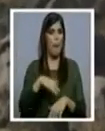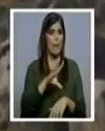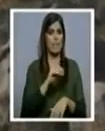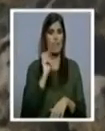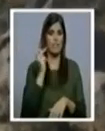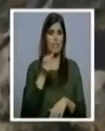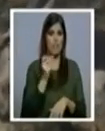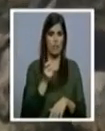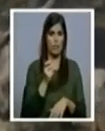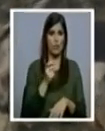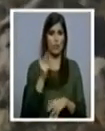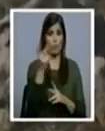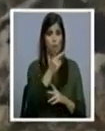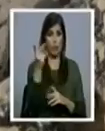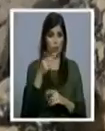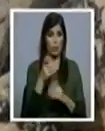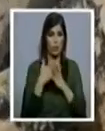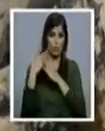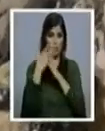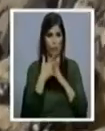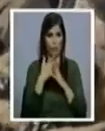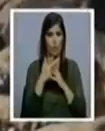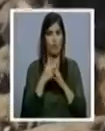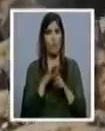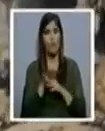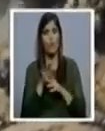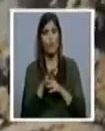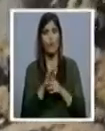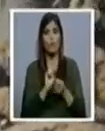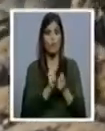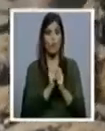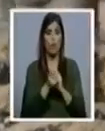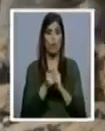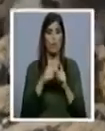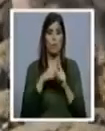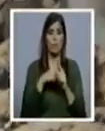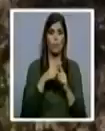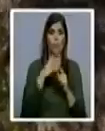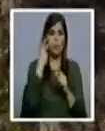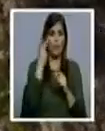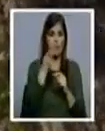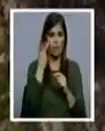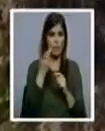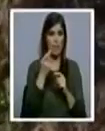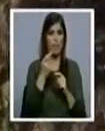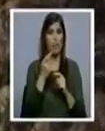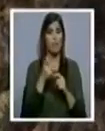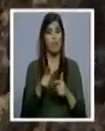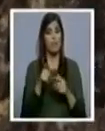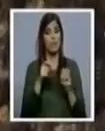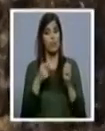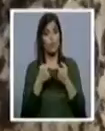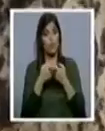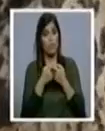que Fernando Lima e Rui Seabra estudam o efeito das variações de temperatura na vida das espécies das